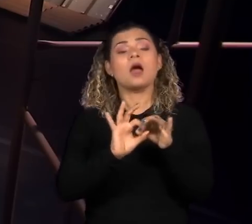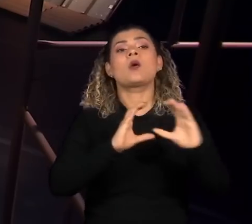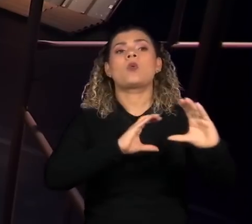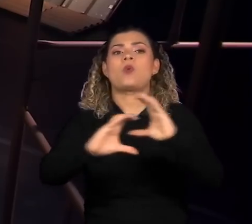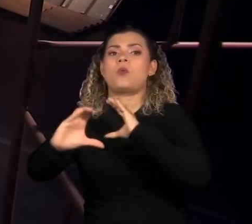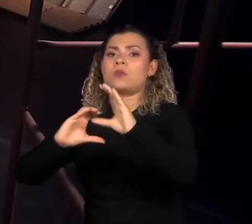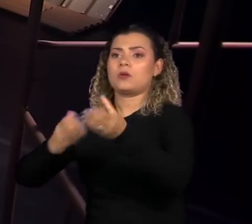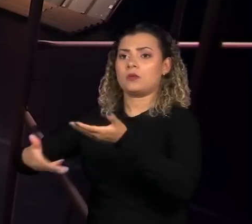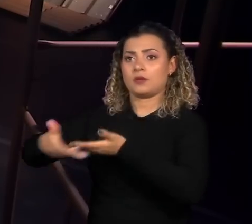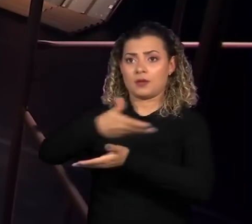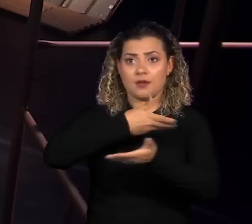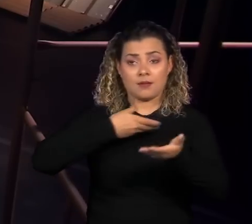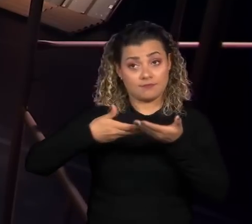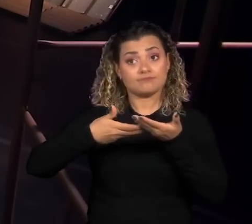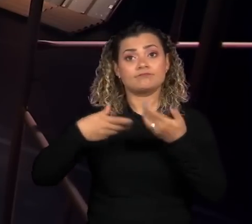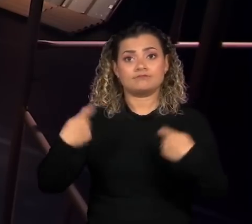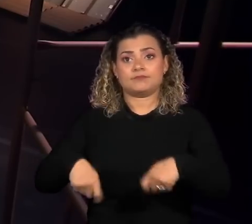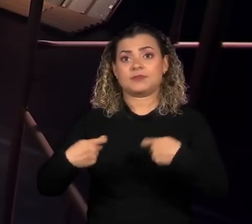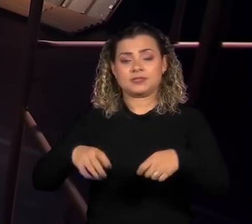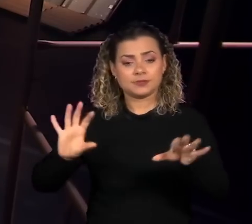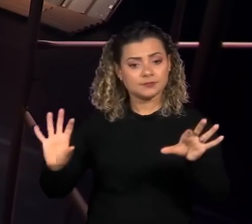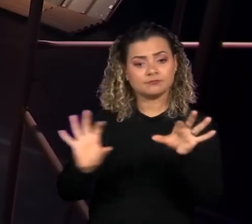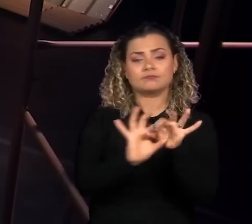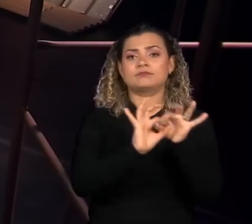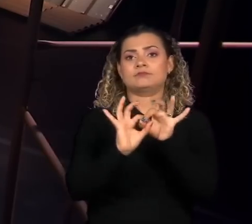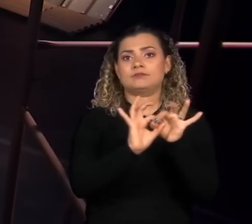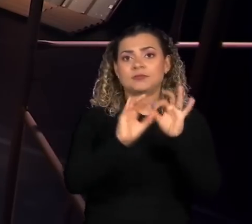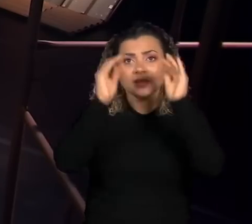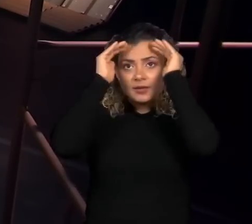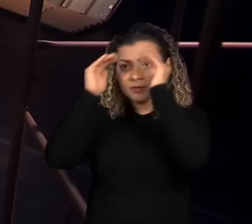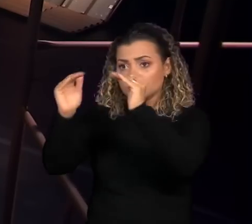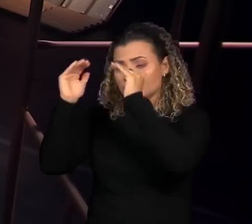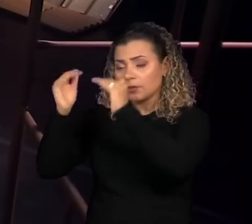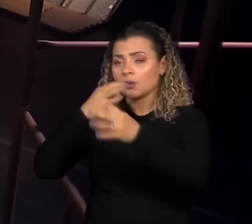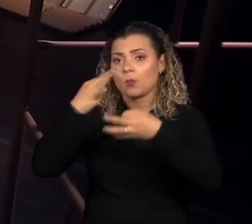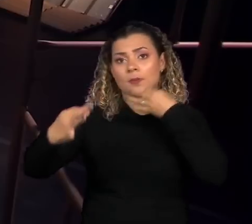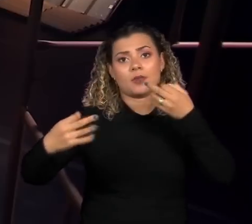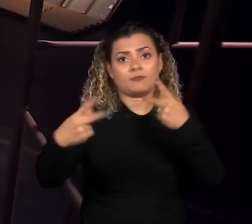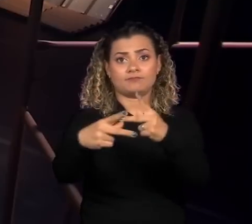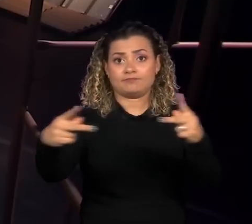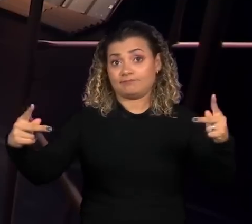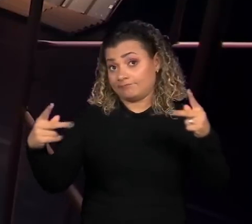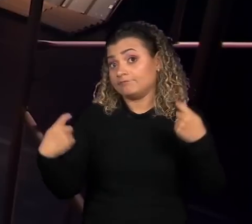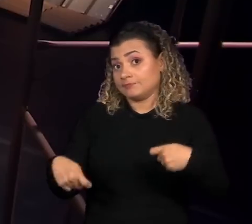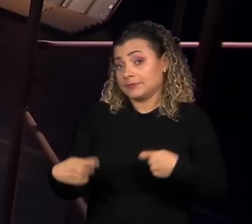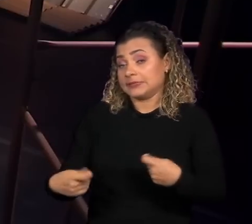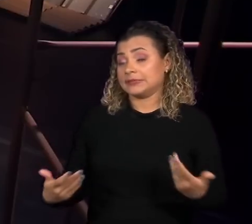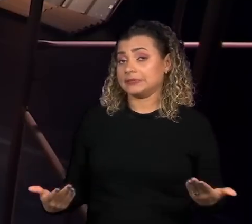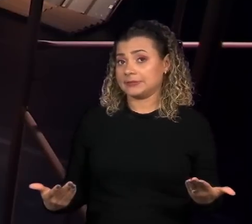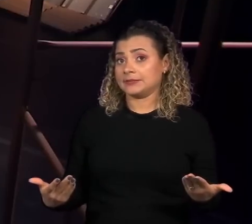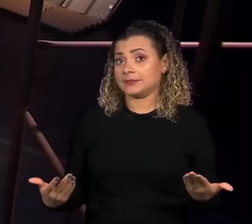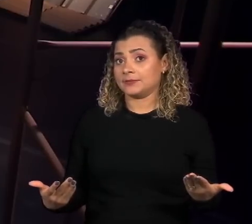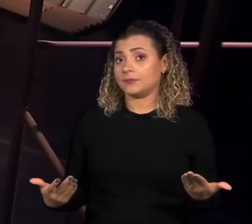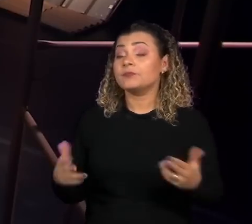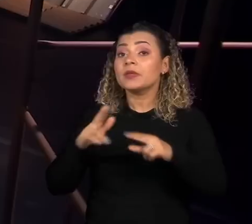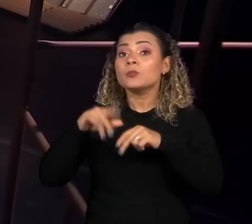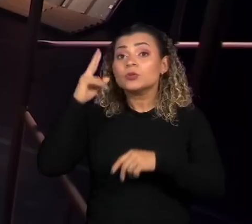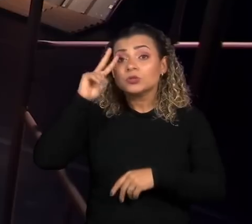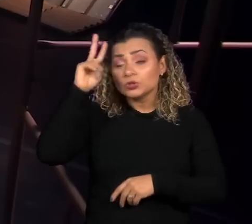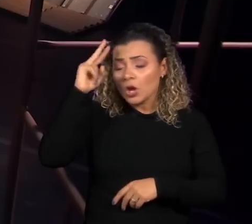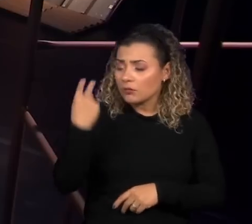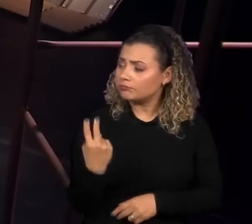Ficarmos naquilo que nos une e respeitarmos o diferente. Isso. Eu acredito que se você for olhar para a história